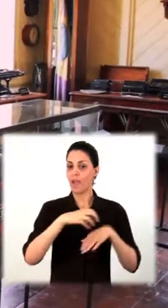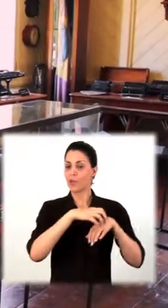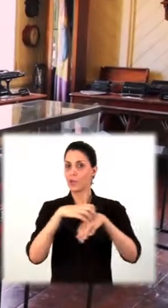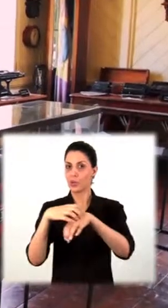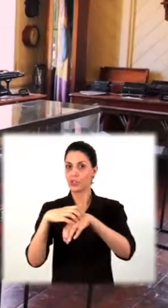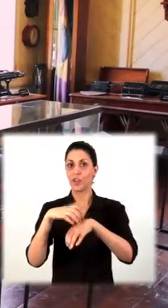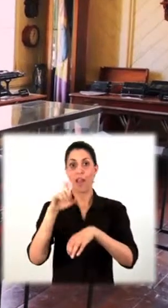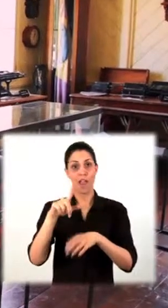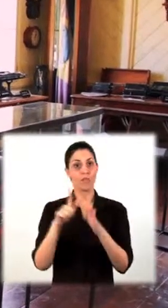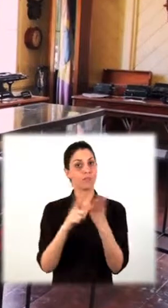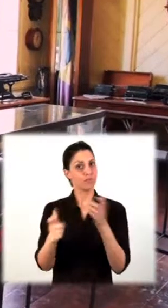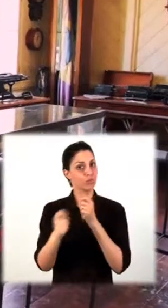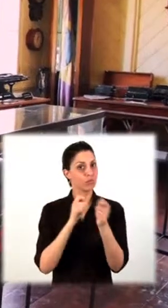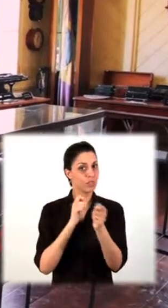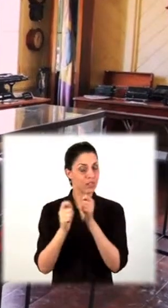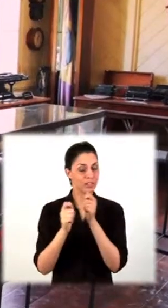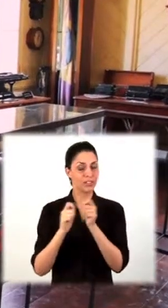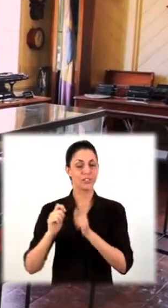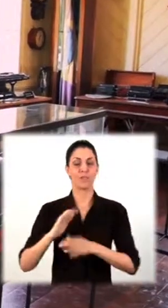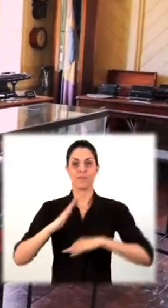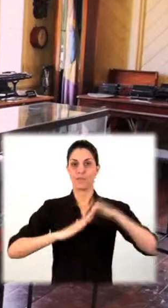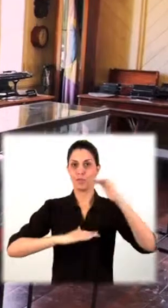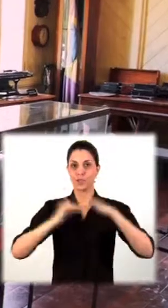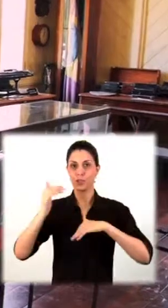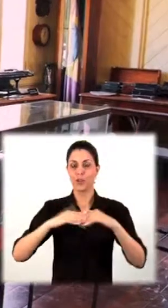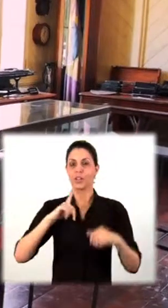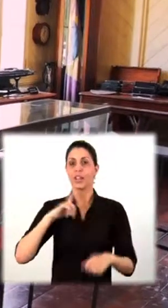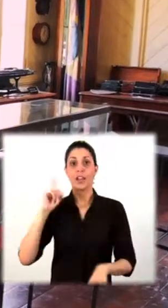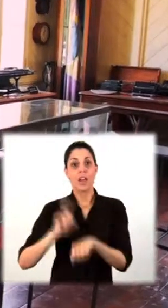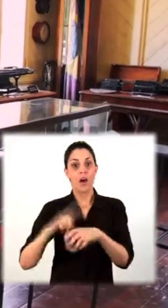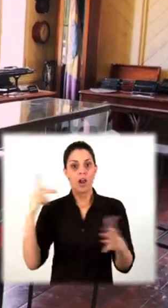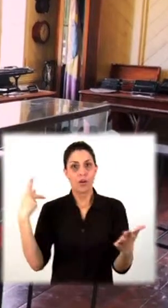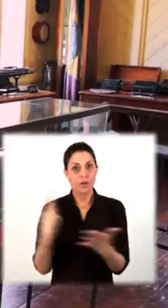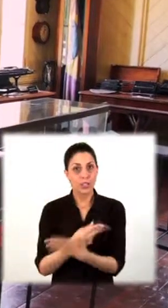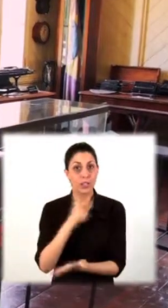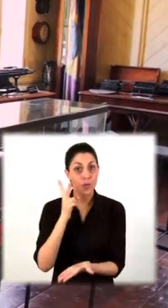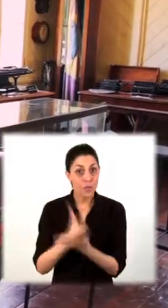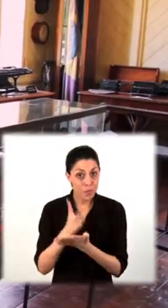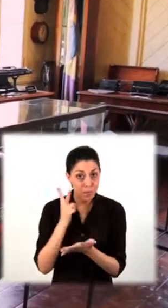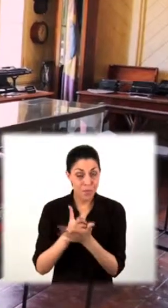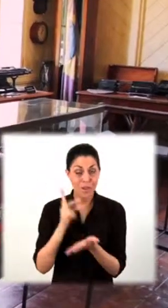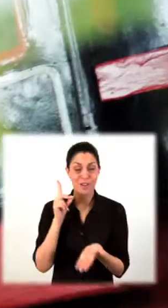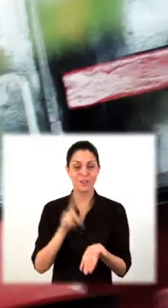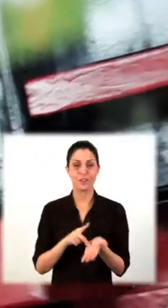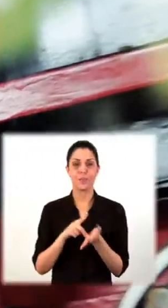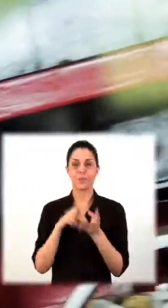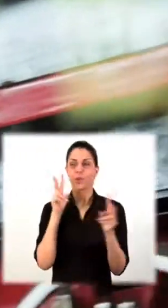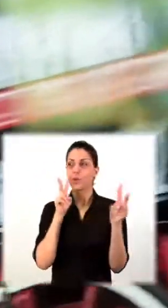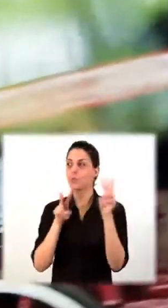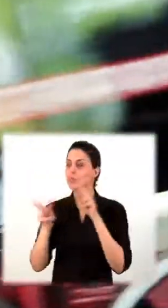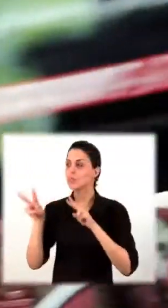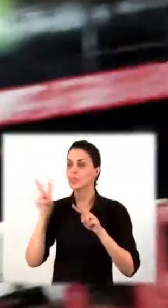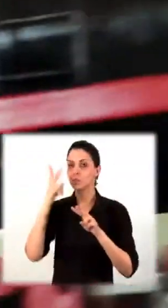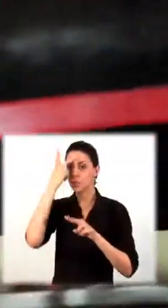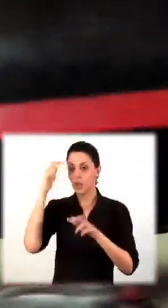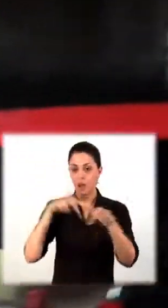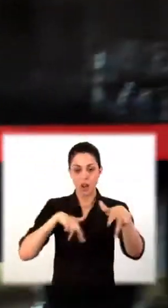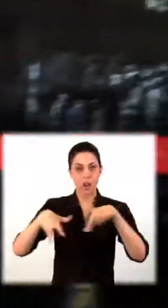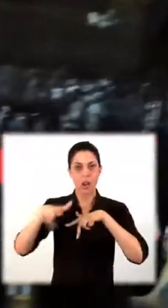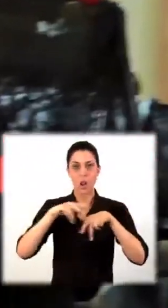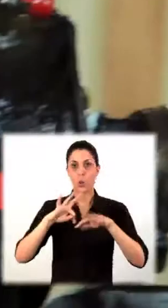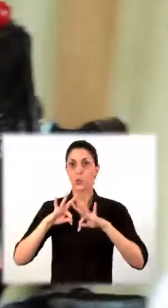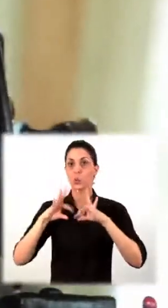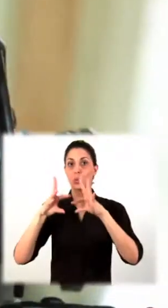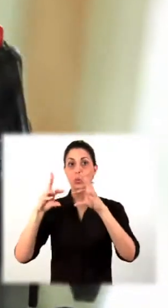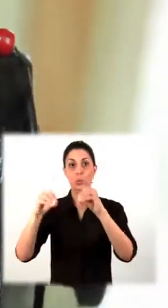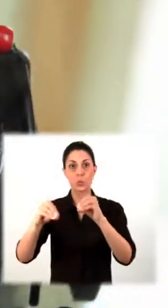uma jornalista que está lá no momento do acontecimento, observando aquelas pessoas, aquela movimentação, toda a imprensa está